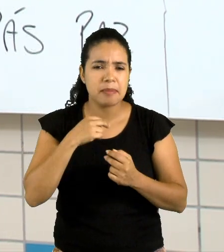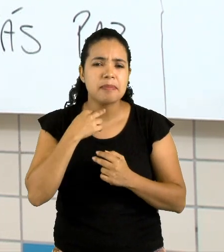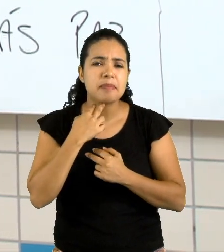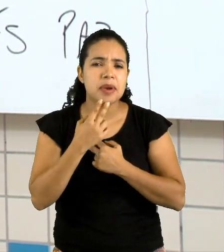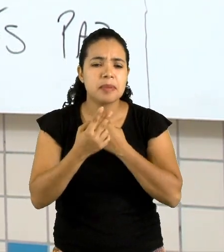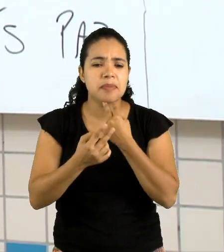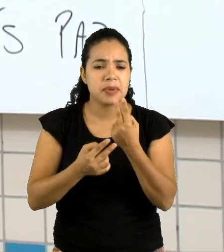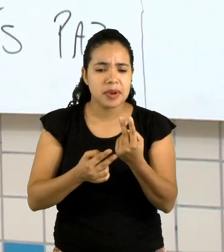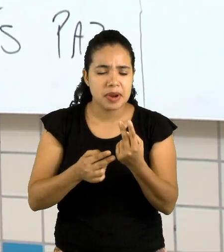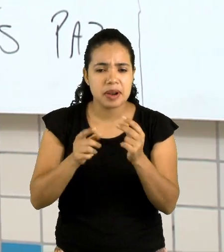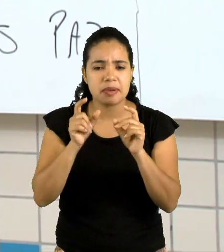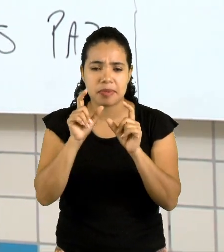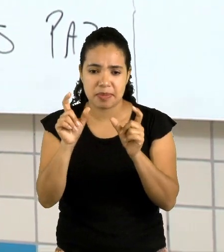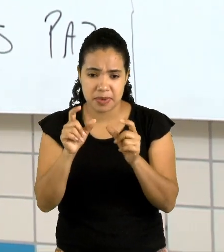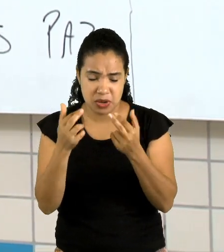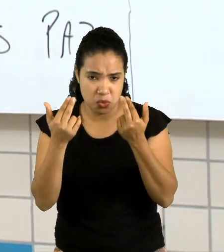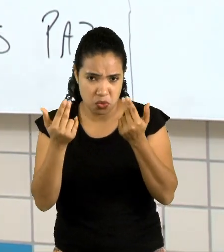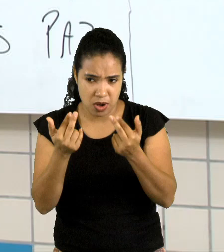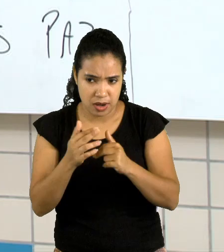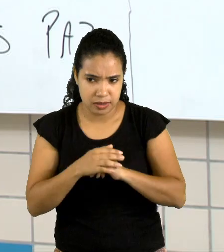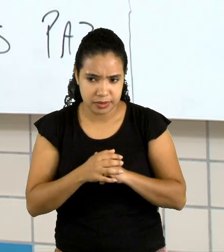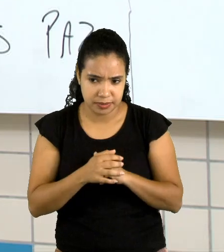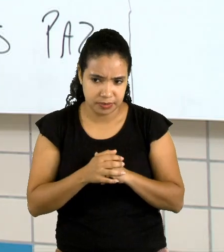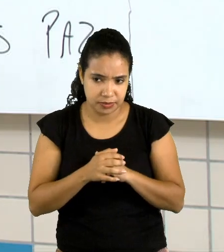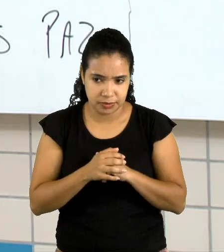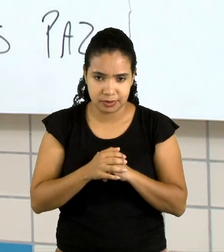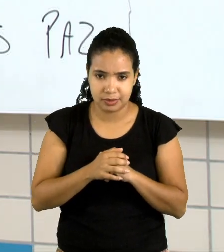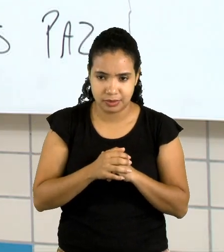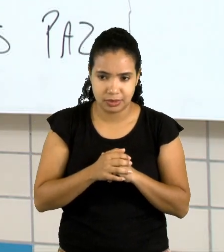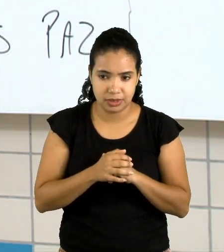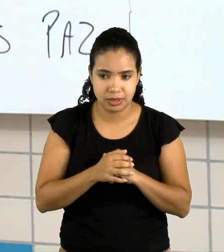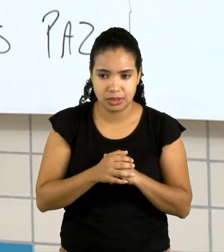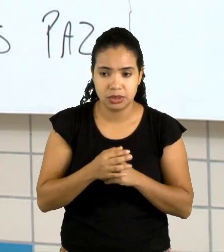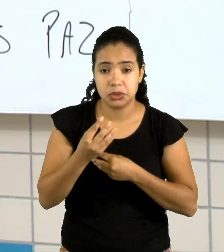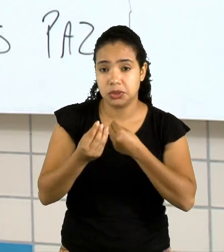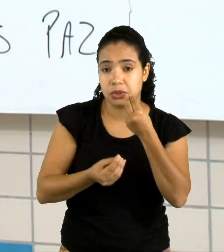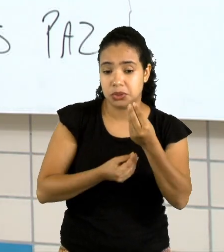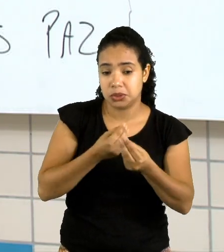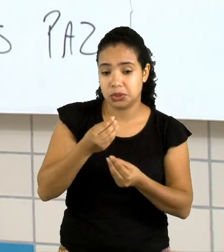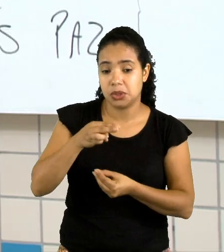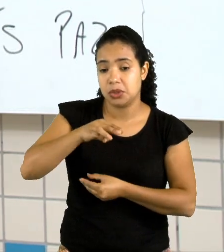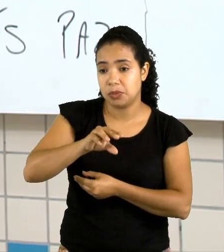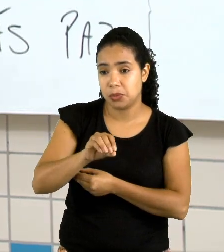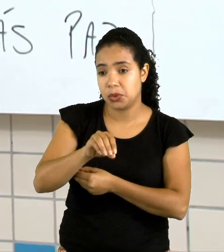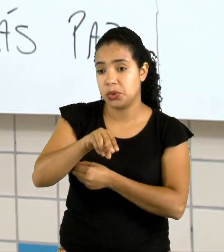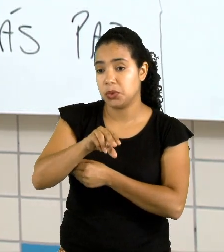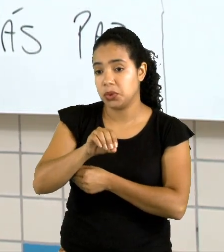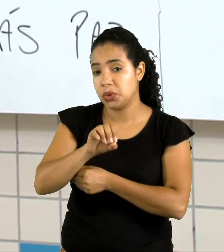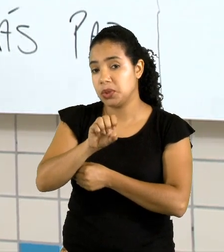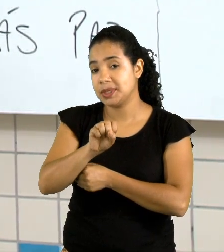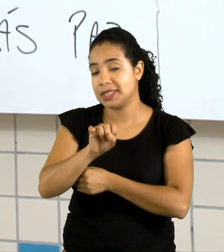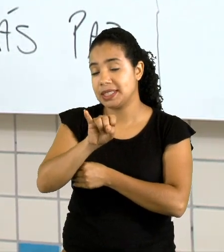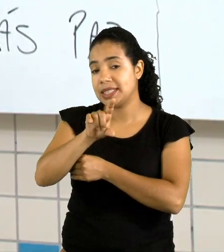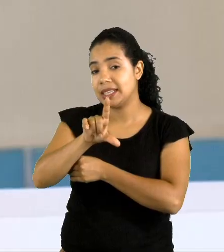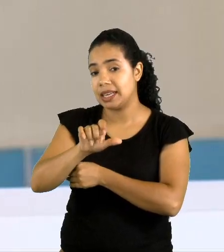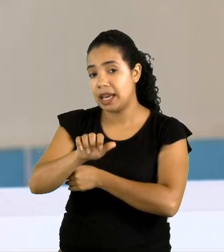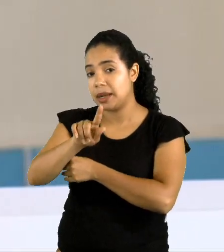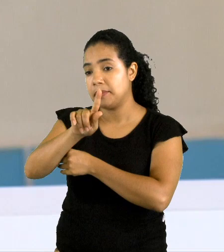pronúncia? E aí, Fava, que ficou escrevendo lá as palavras monossílabas durante a chuva, o que você